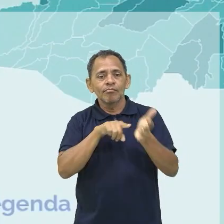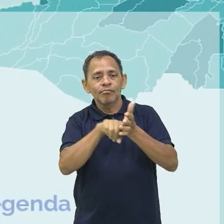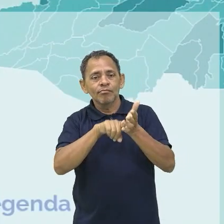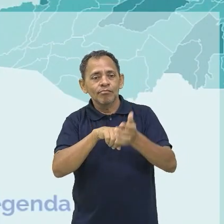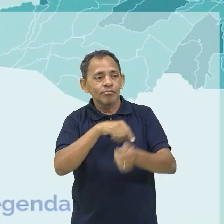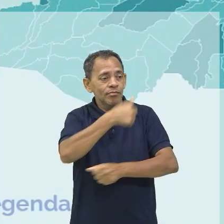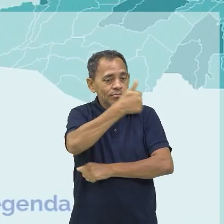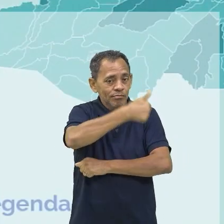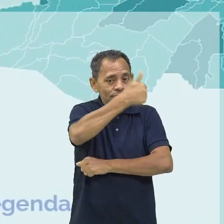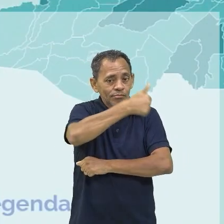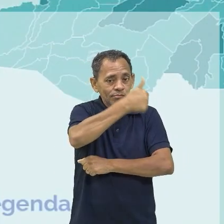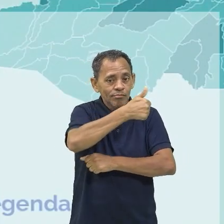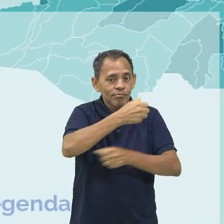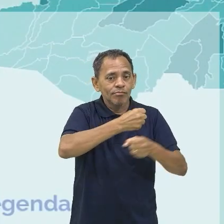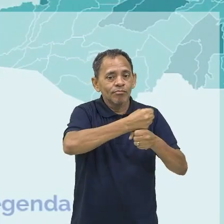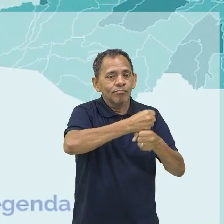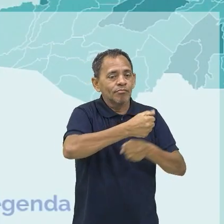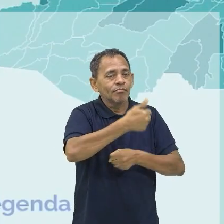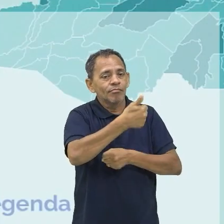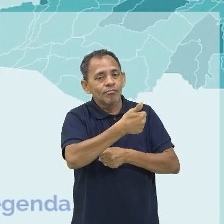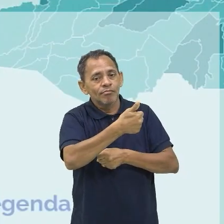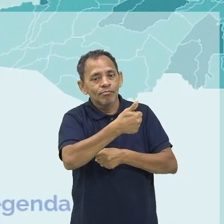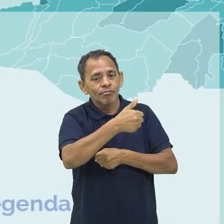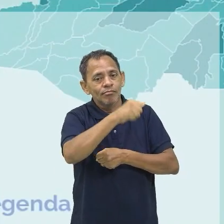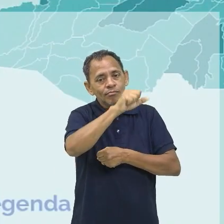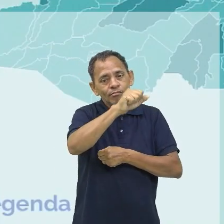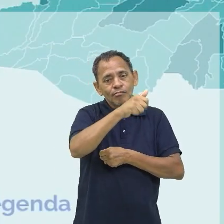censo demográfico do IBGE, que foi no ano de